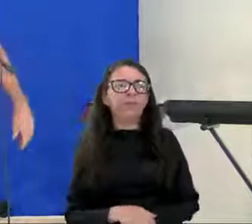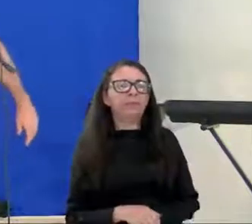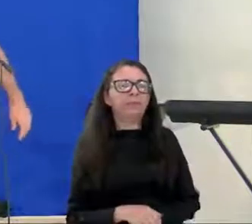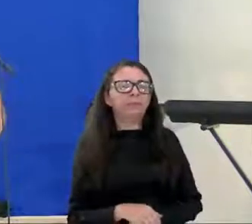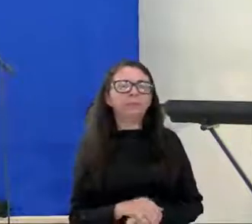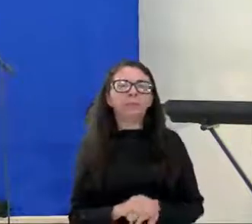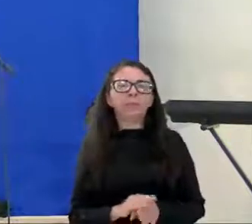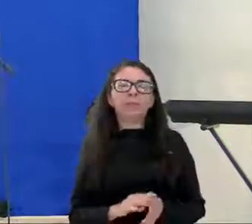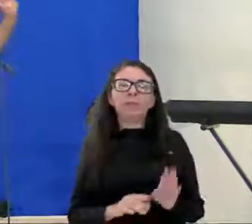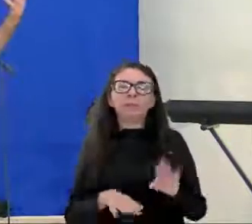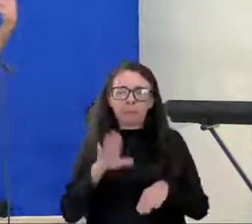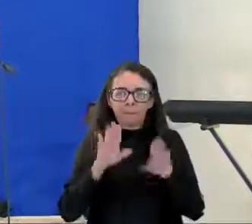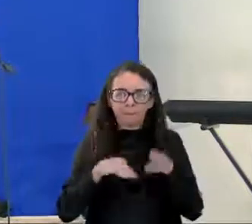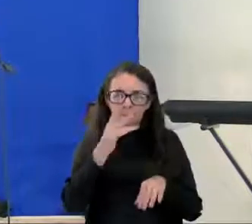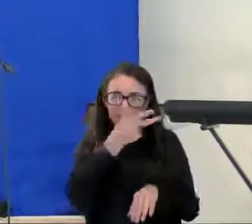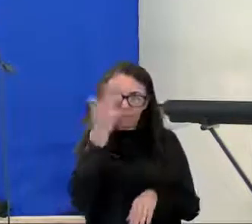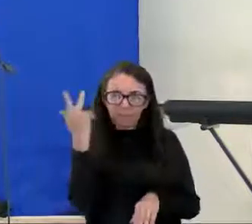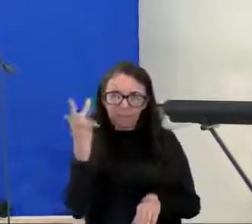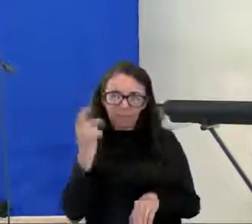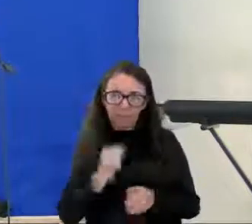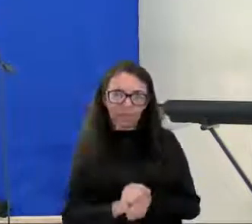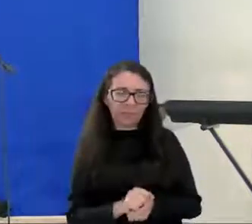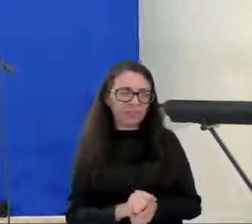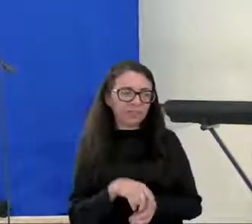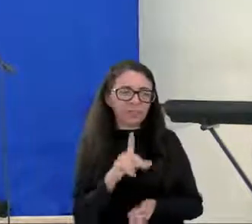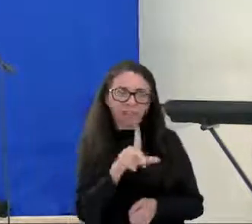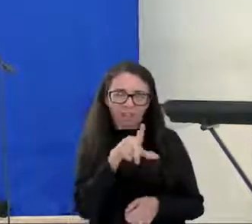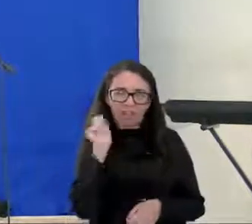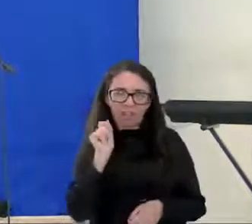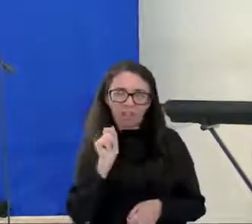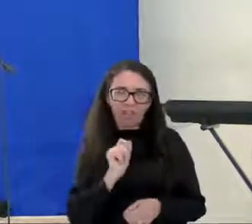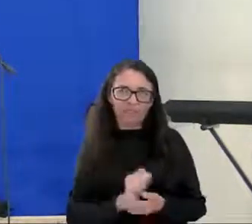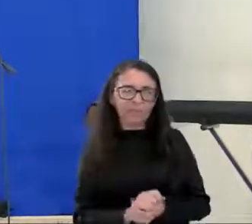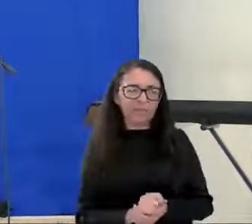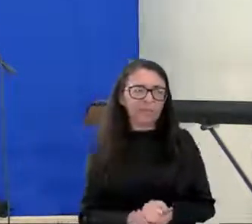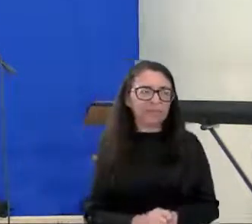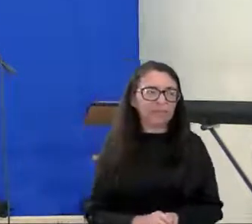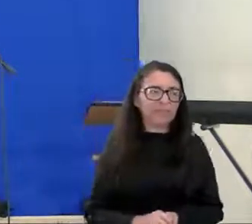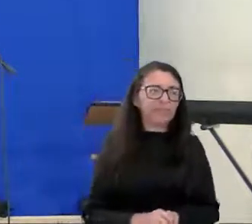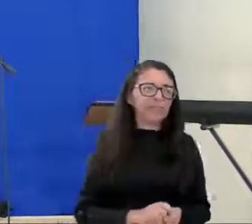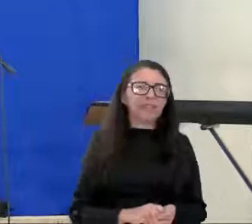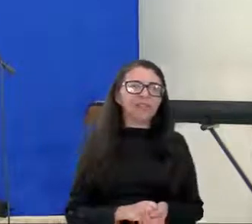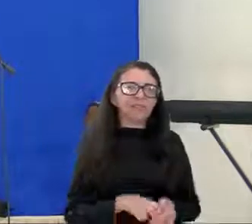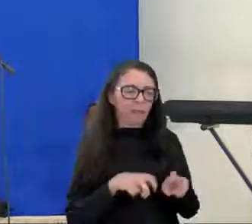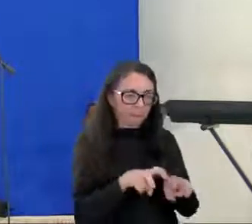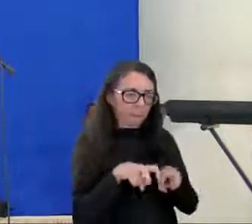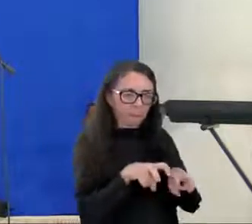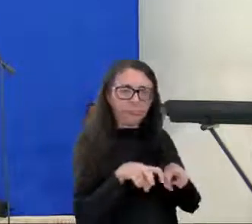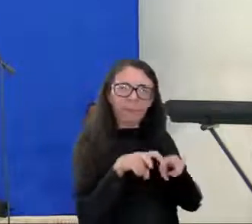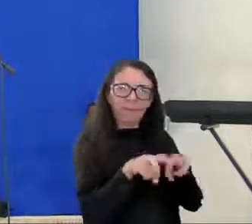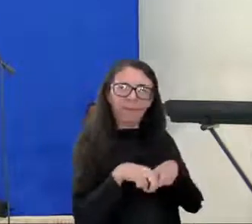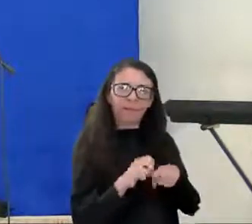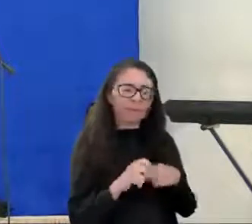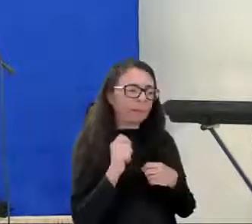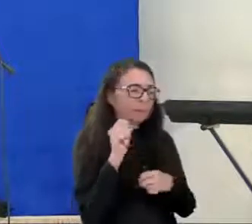e produz esse bobear muito bem, porque que eles têm. Por causa dessas coisas.